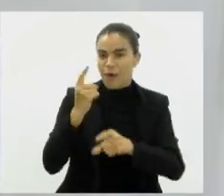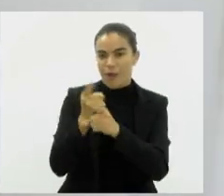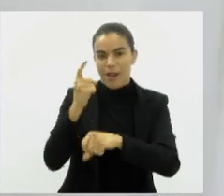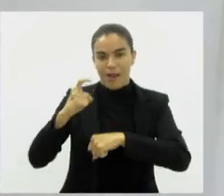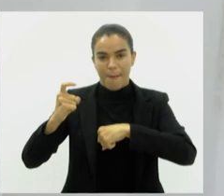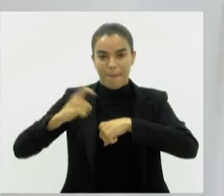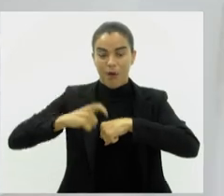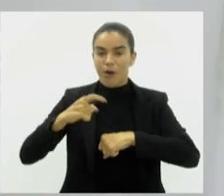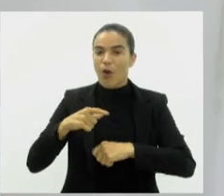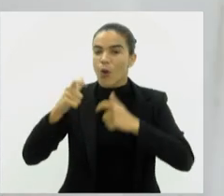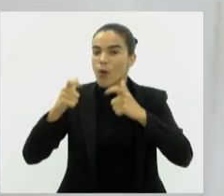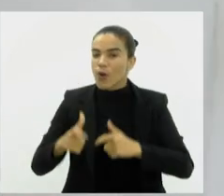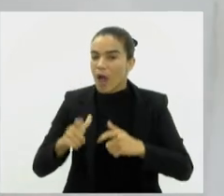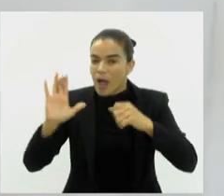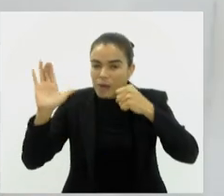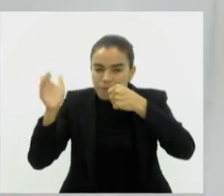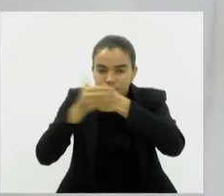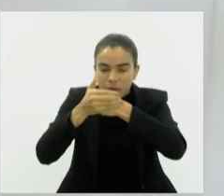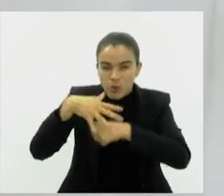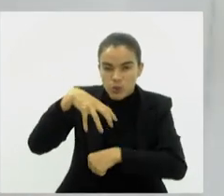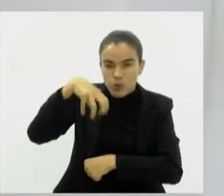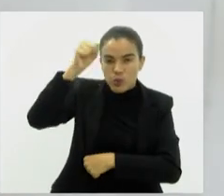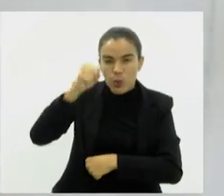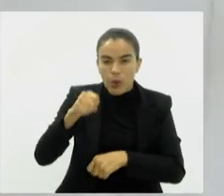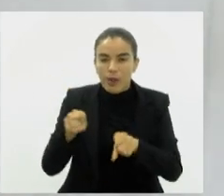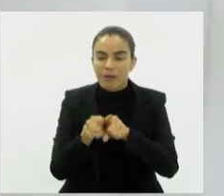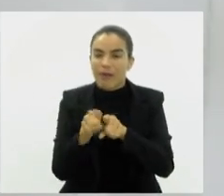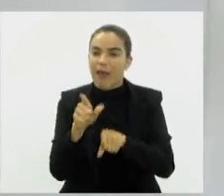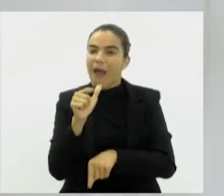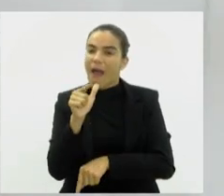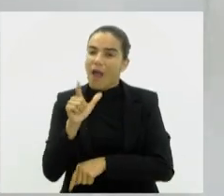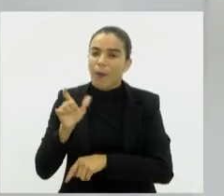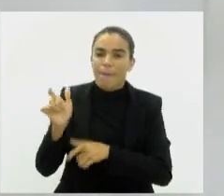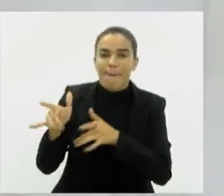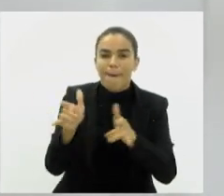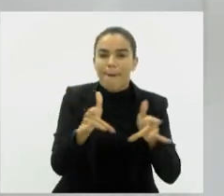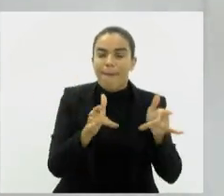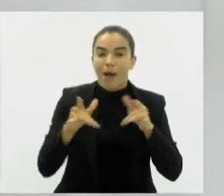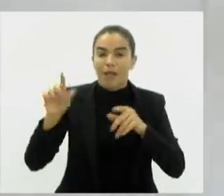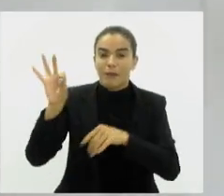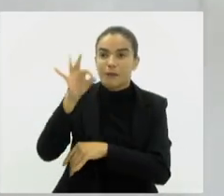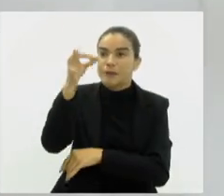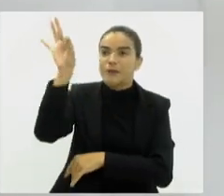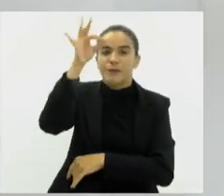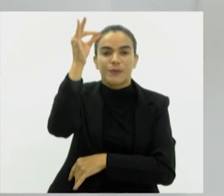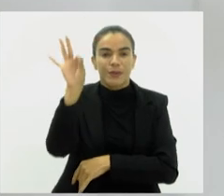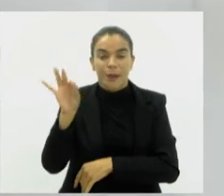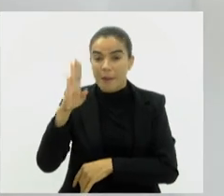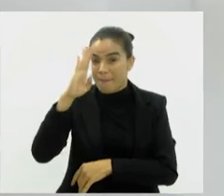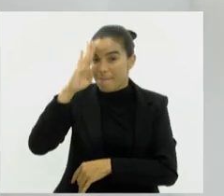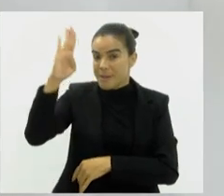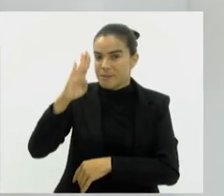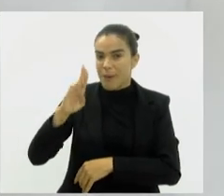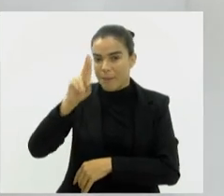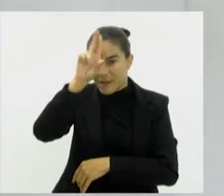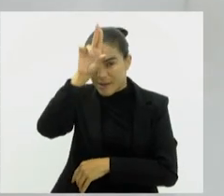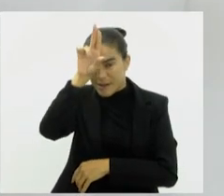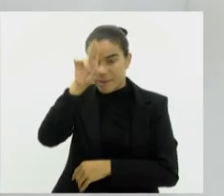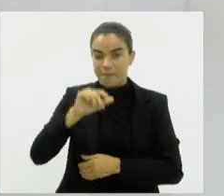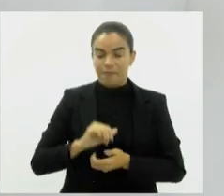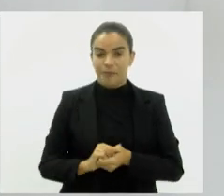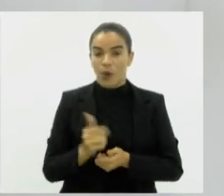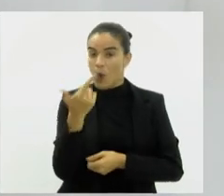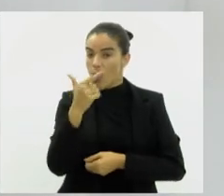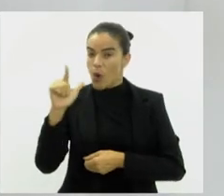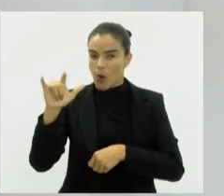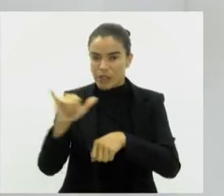têm preferências por ambientes escuros, úmidos e que têm a proliferação de insetos domésticos, principalmente as baratas. Uma